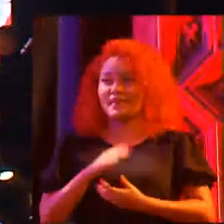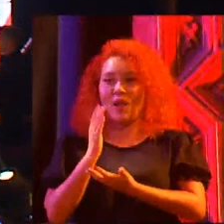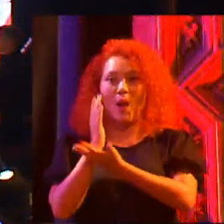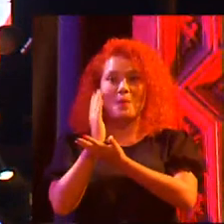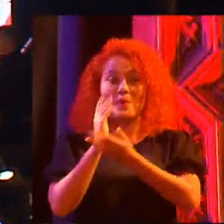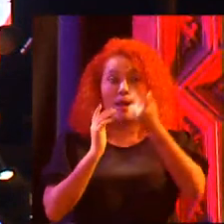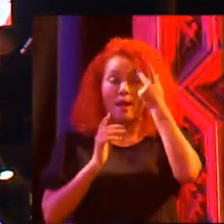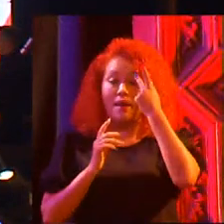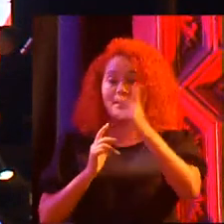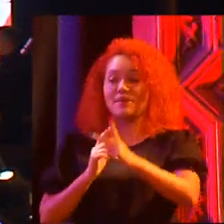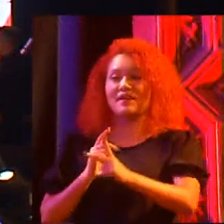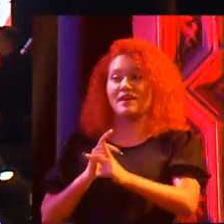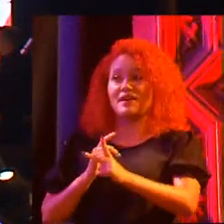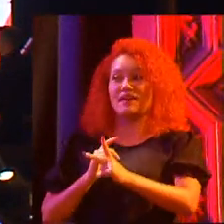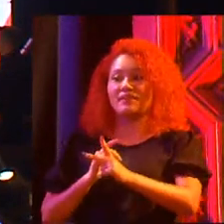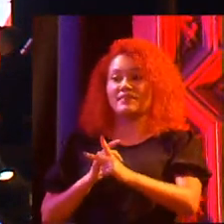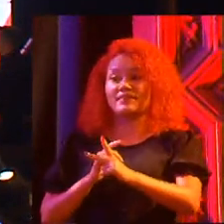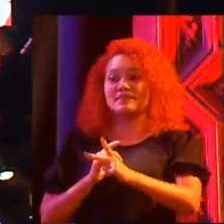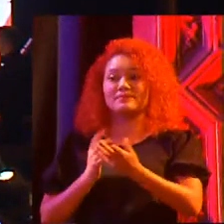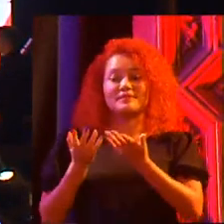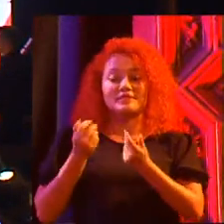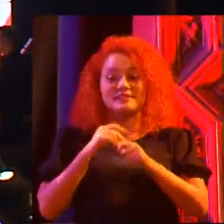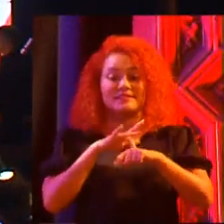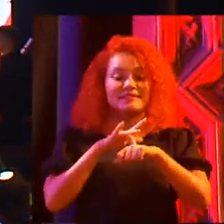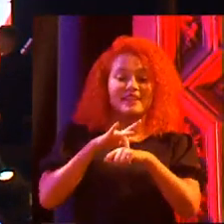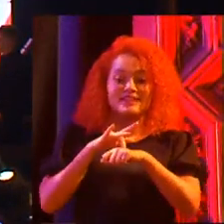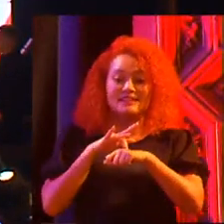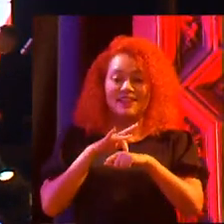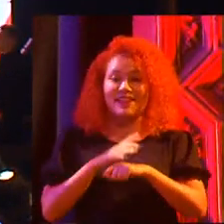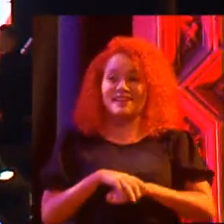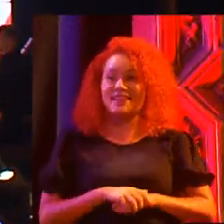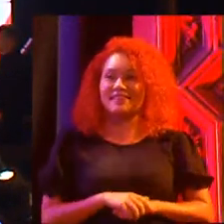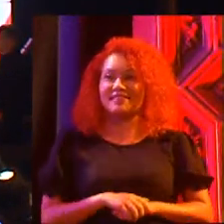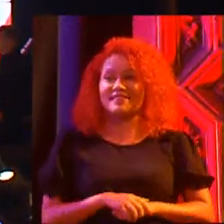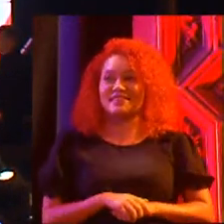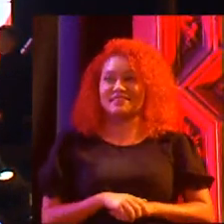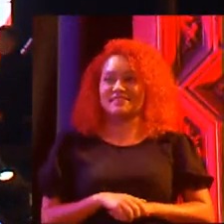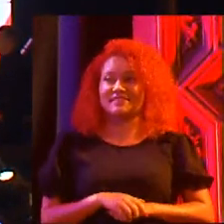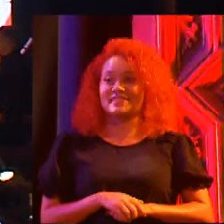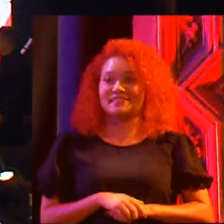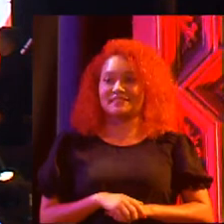Bora, Alba, dança. Te requebra.